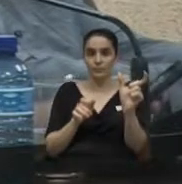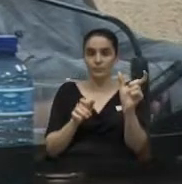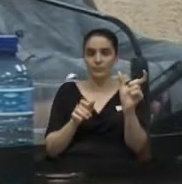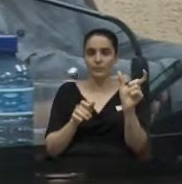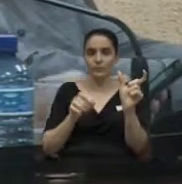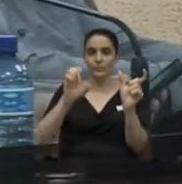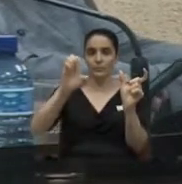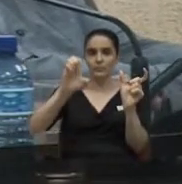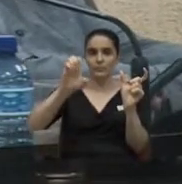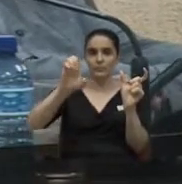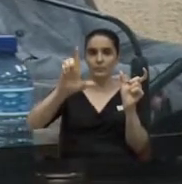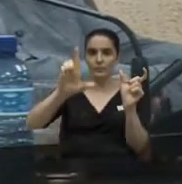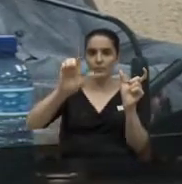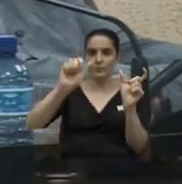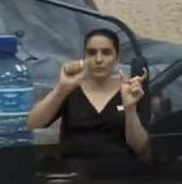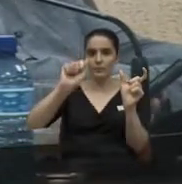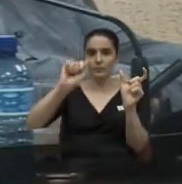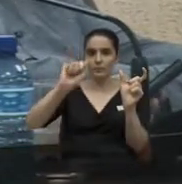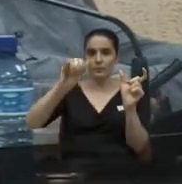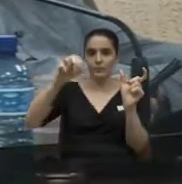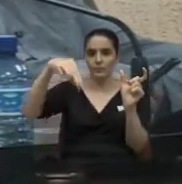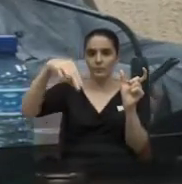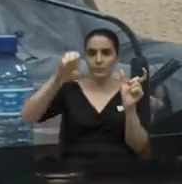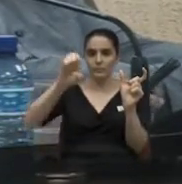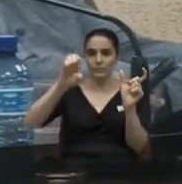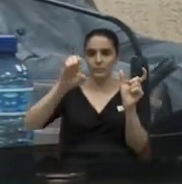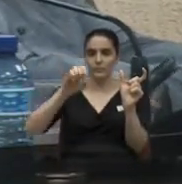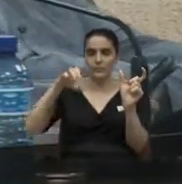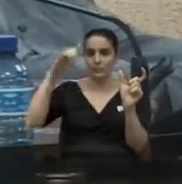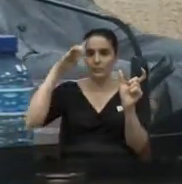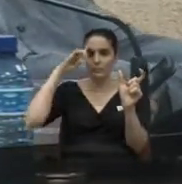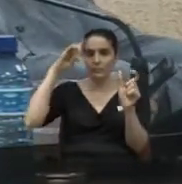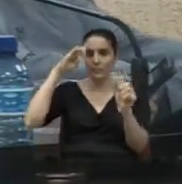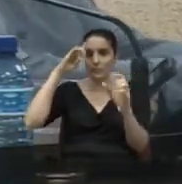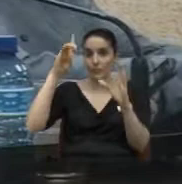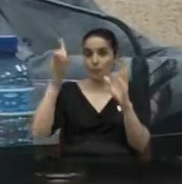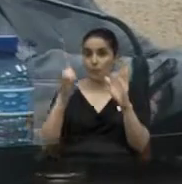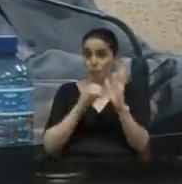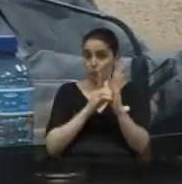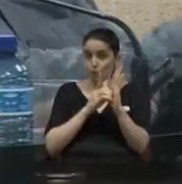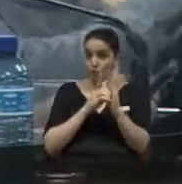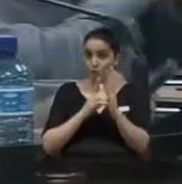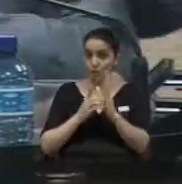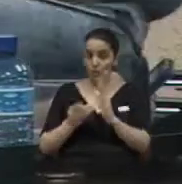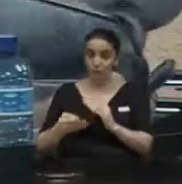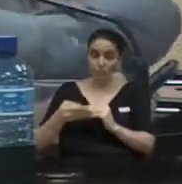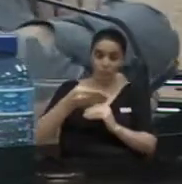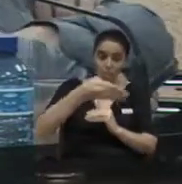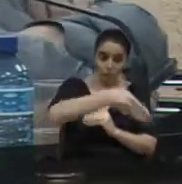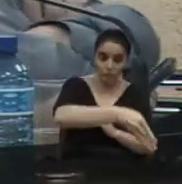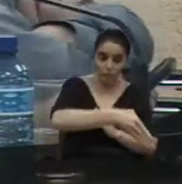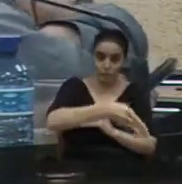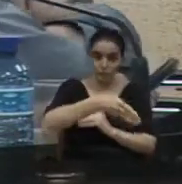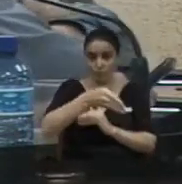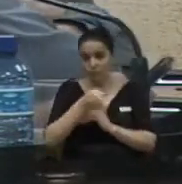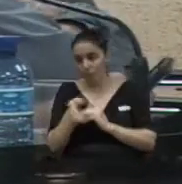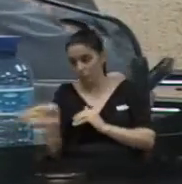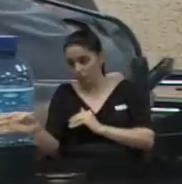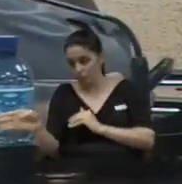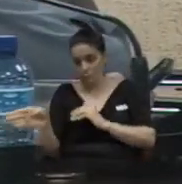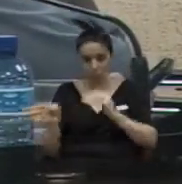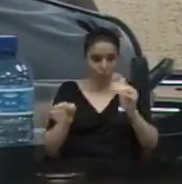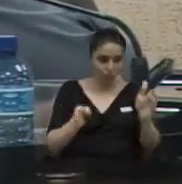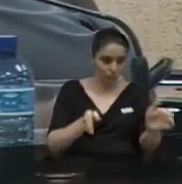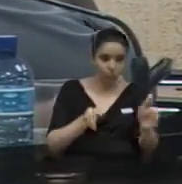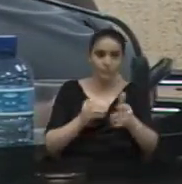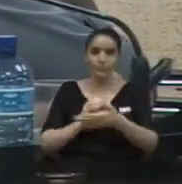Elaine sobre o direito de ir e vir, e que a limitação das passagens, nós como